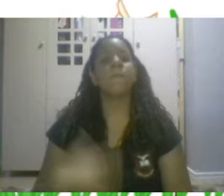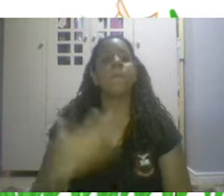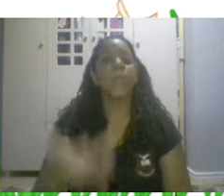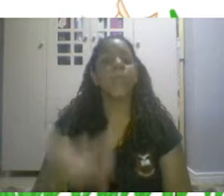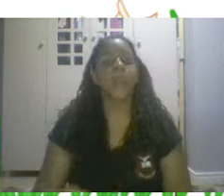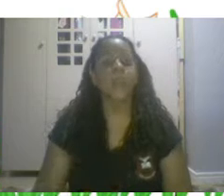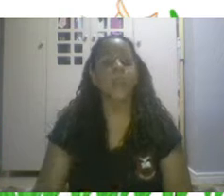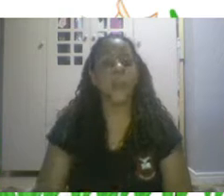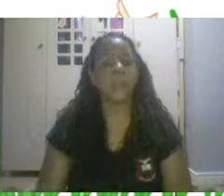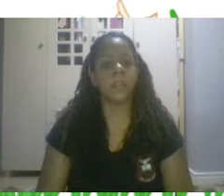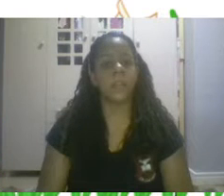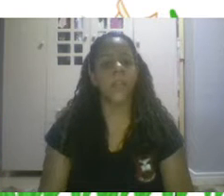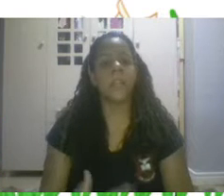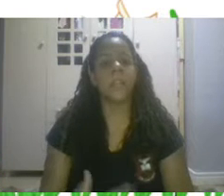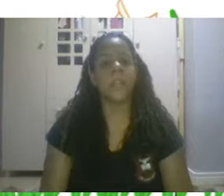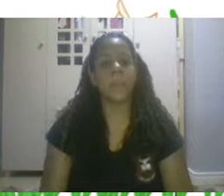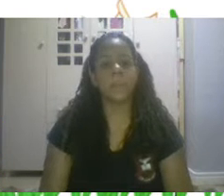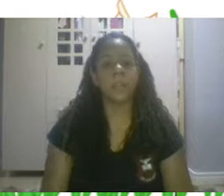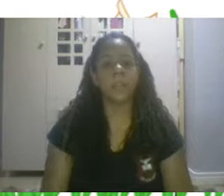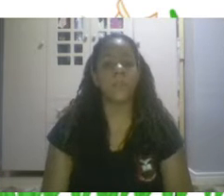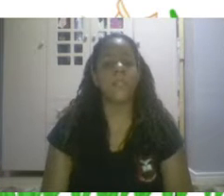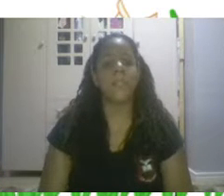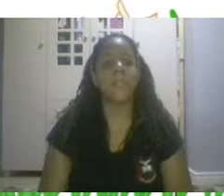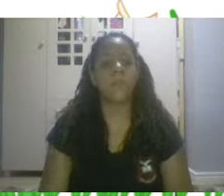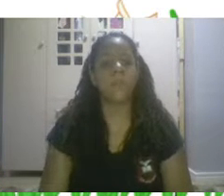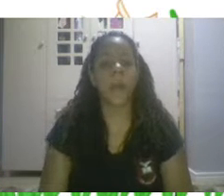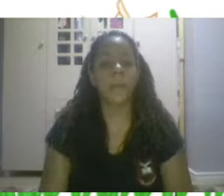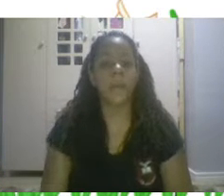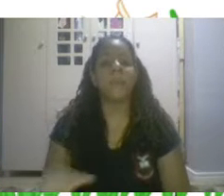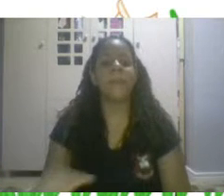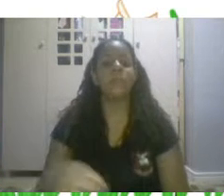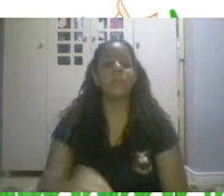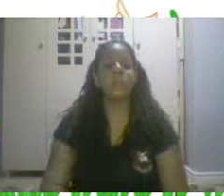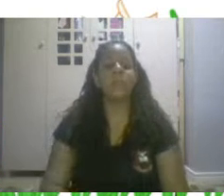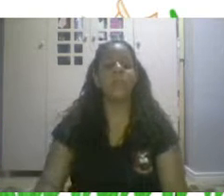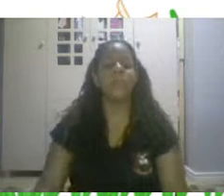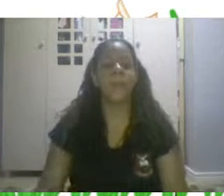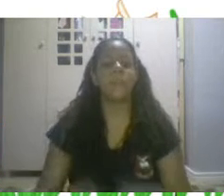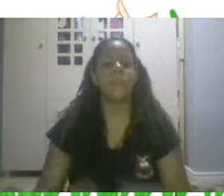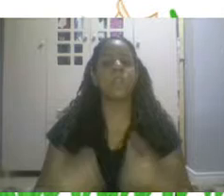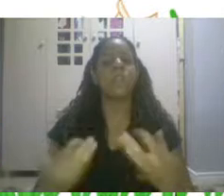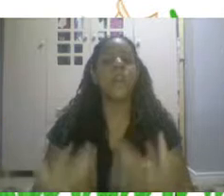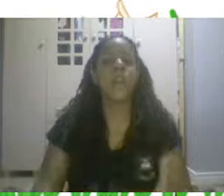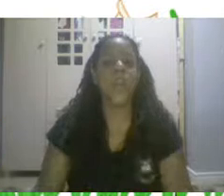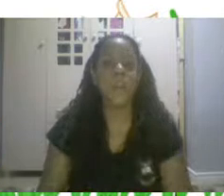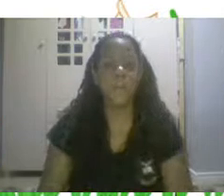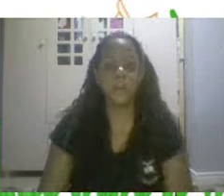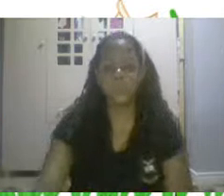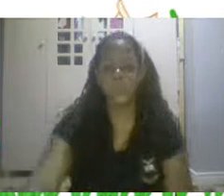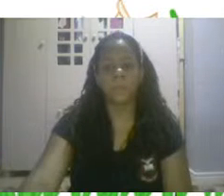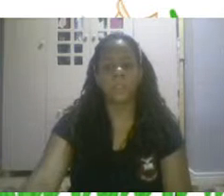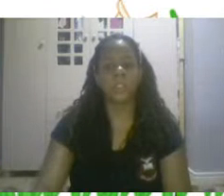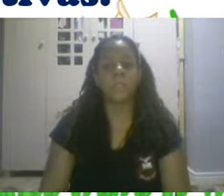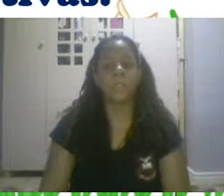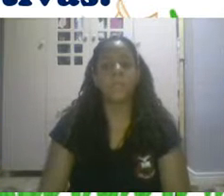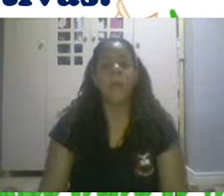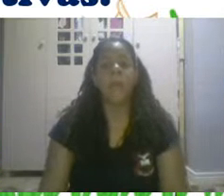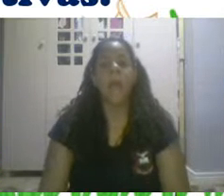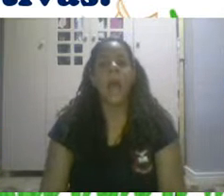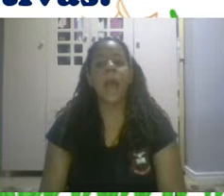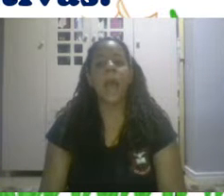Então, essa reprodução sexuada é a junção das células